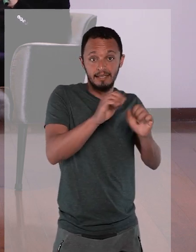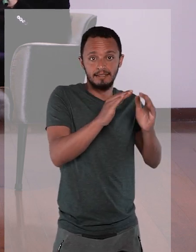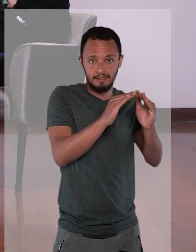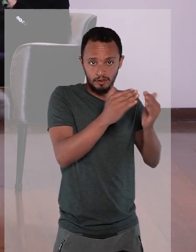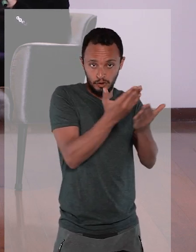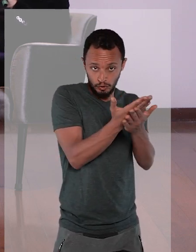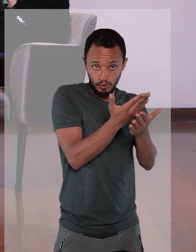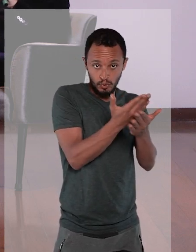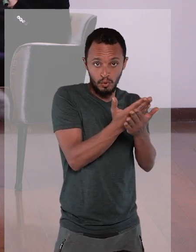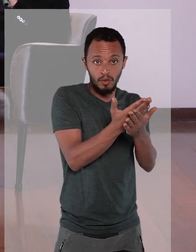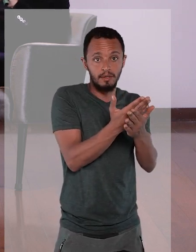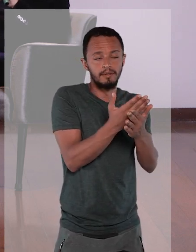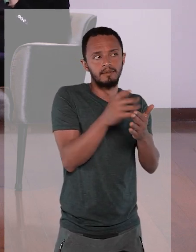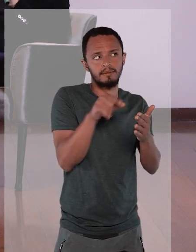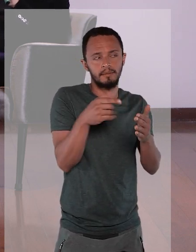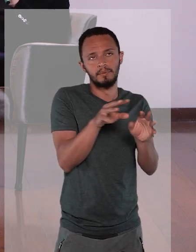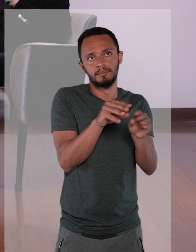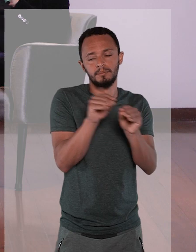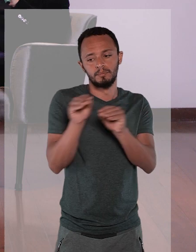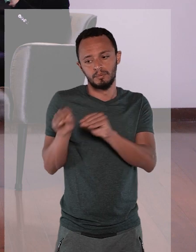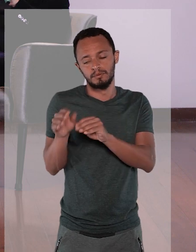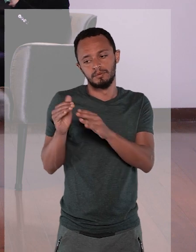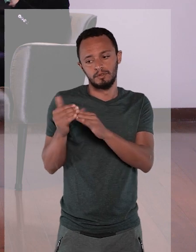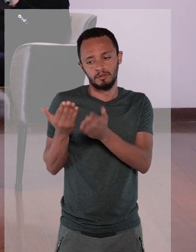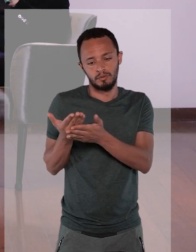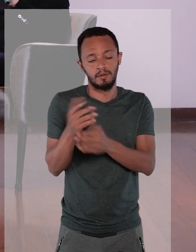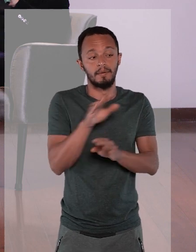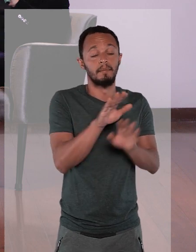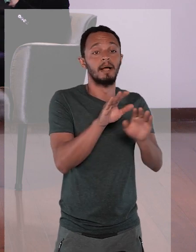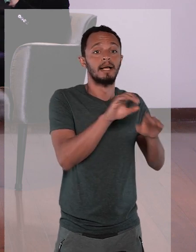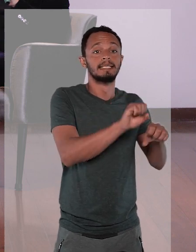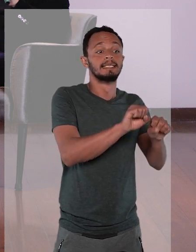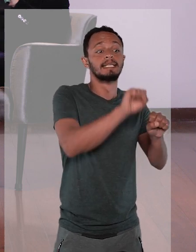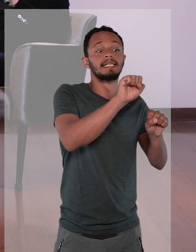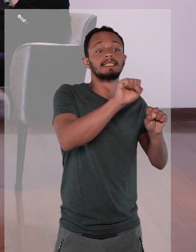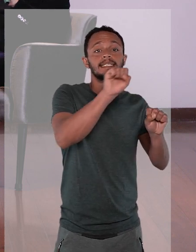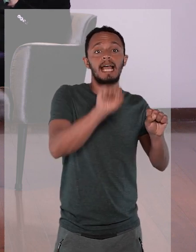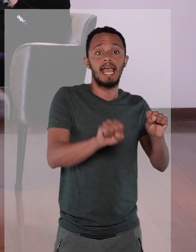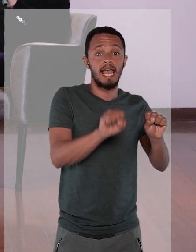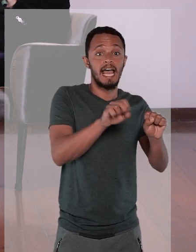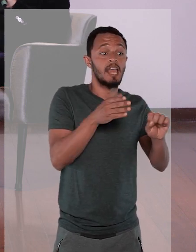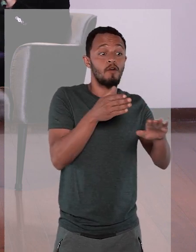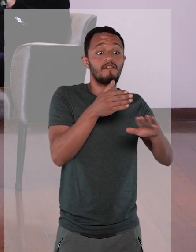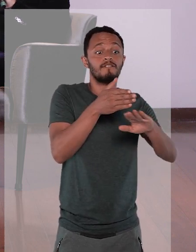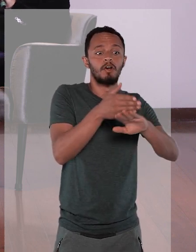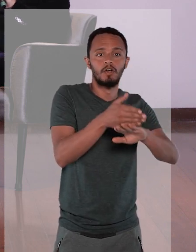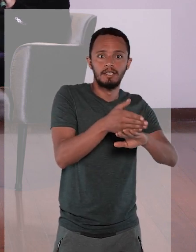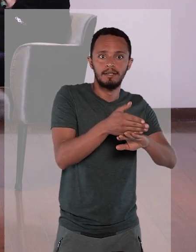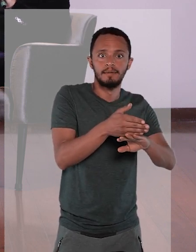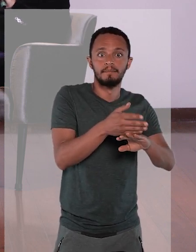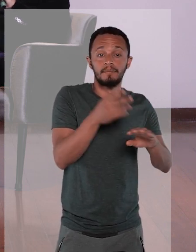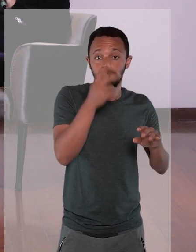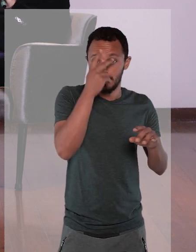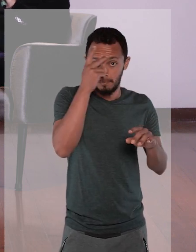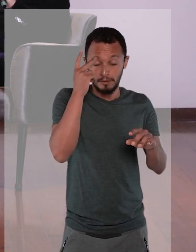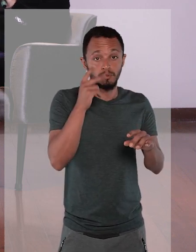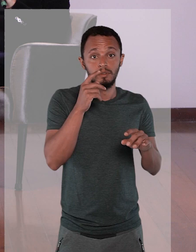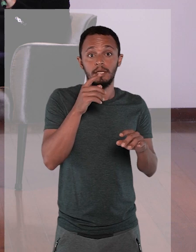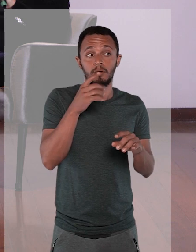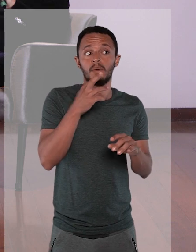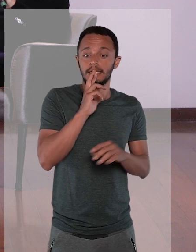estudavam, né? Elas mudaram de colégio depois, mas isso eu tive que responder, por causa